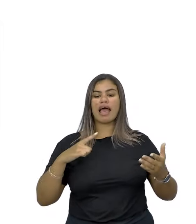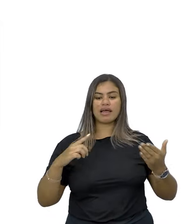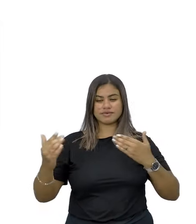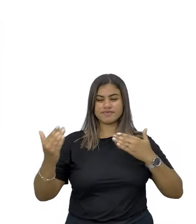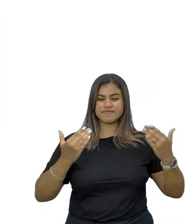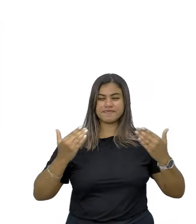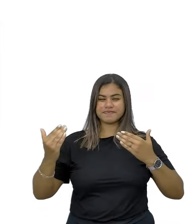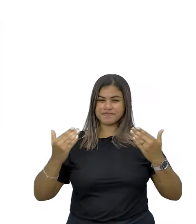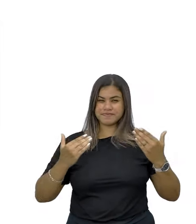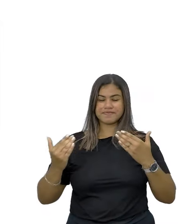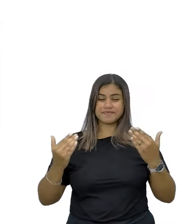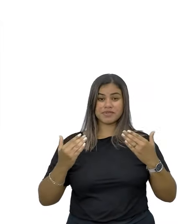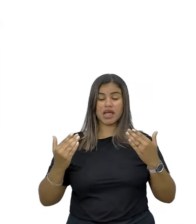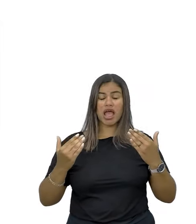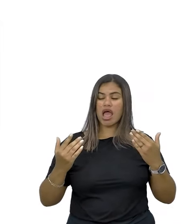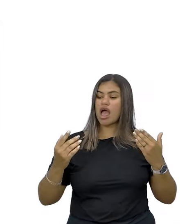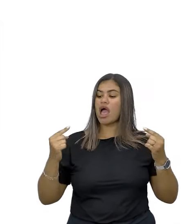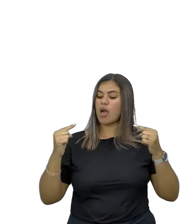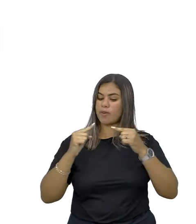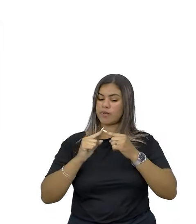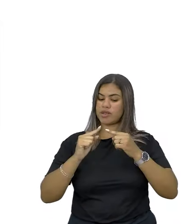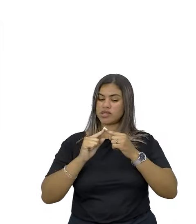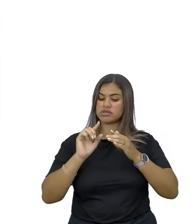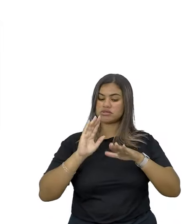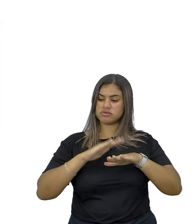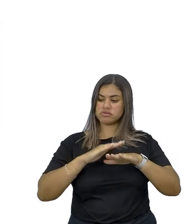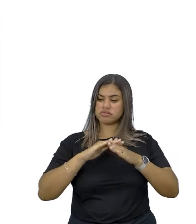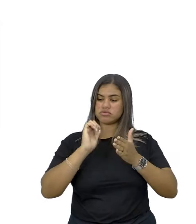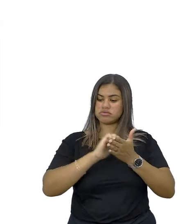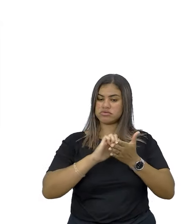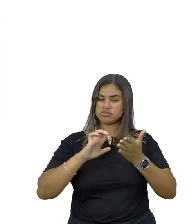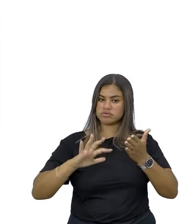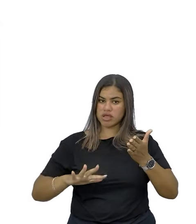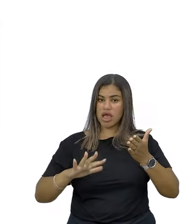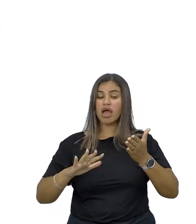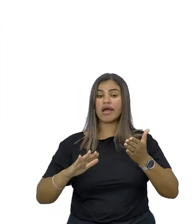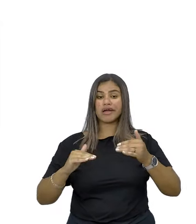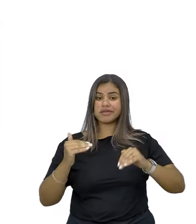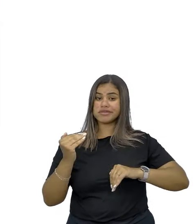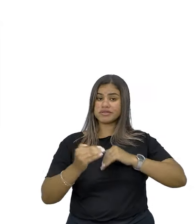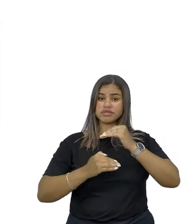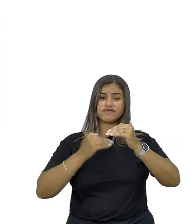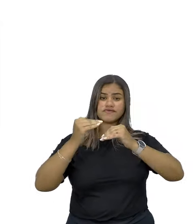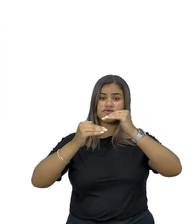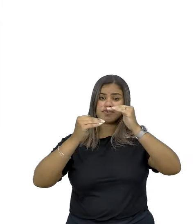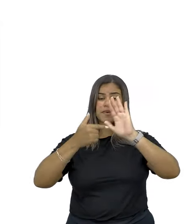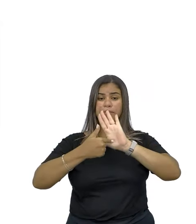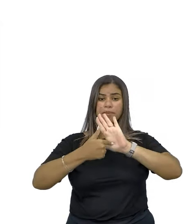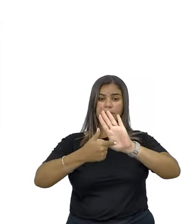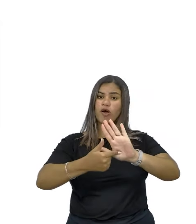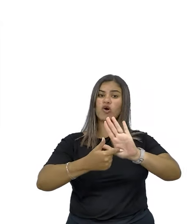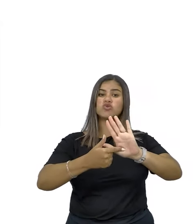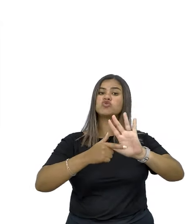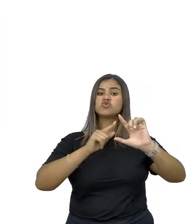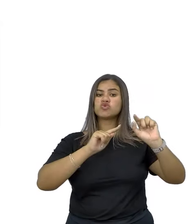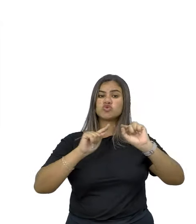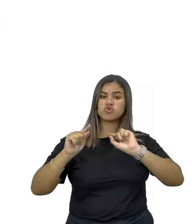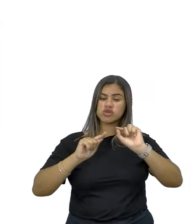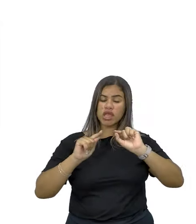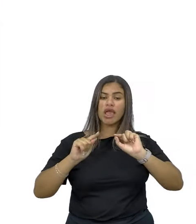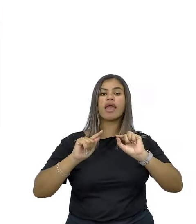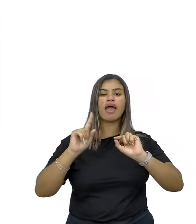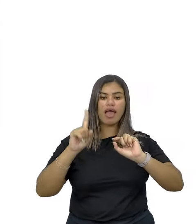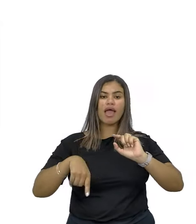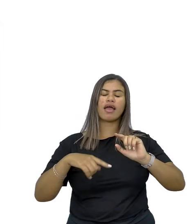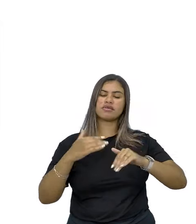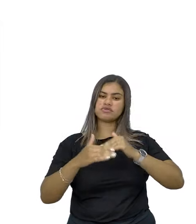dessa situação de como está sendo feito. Ou seja, então, esse envolvimento, ele mostra para nós o caminho que eu sigo na hora de desenvolver as nossas